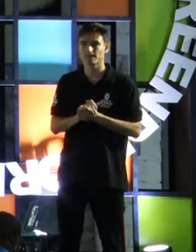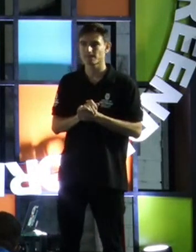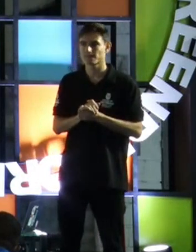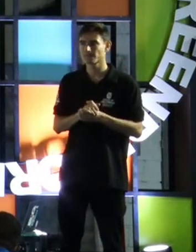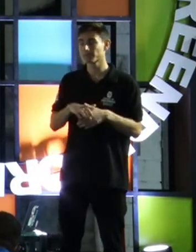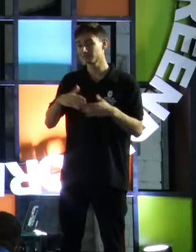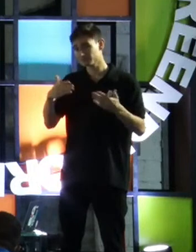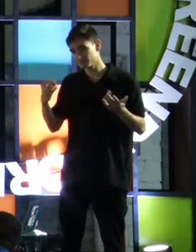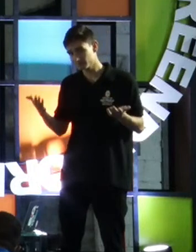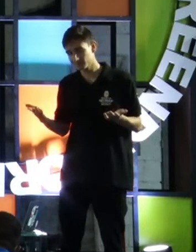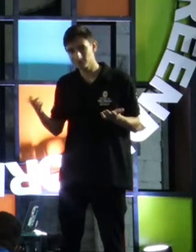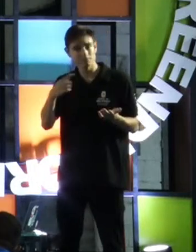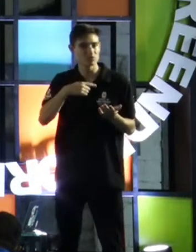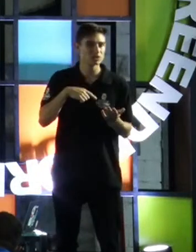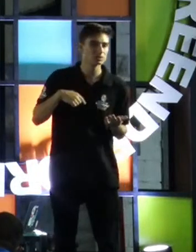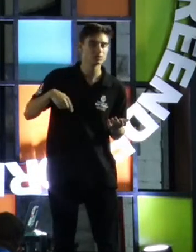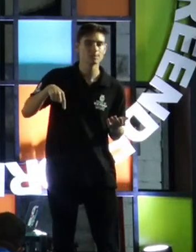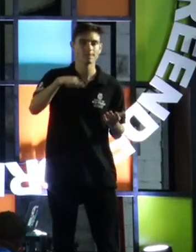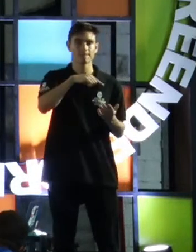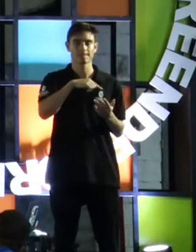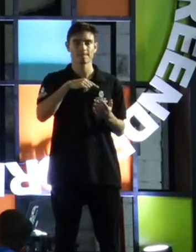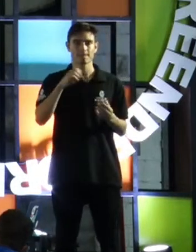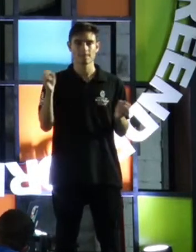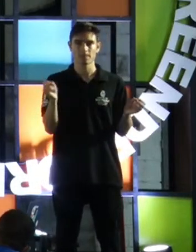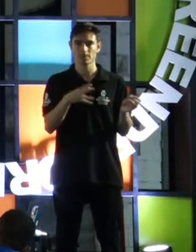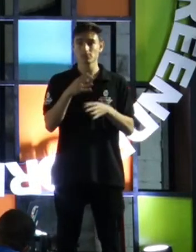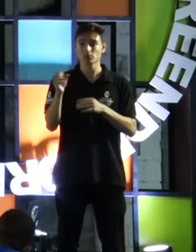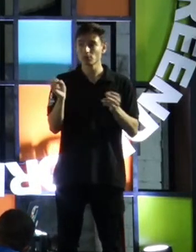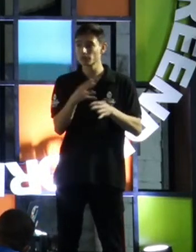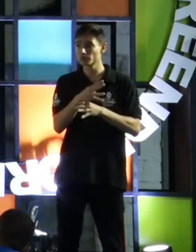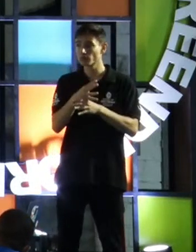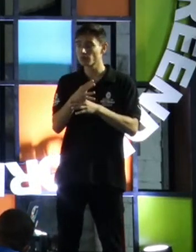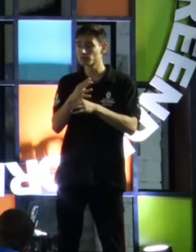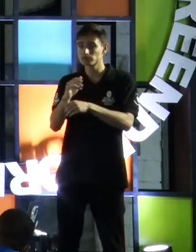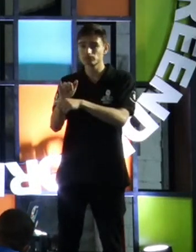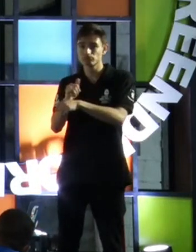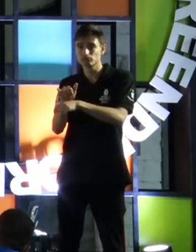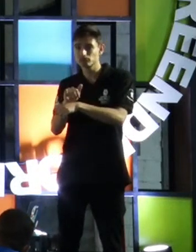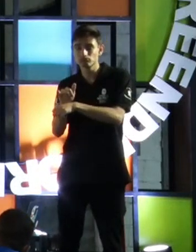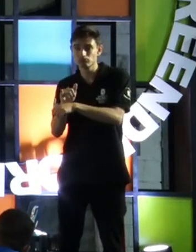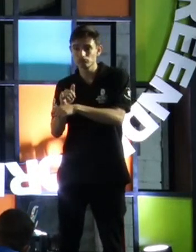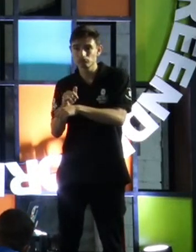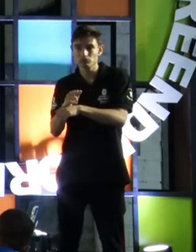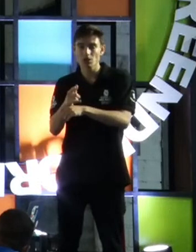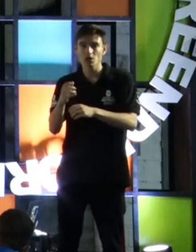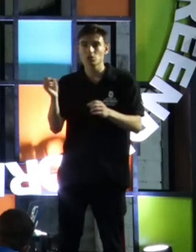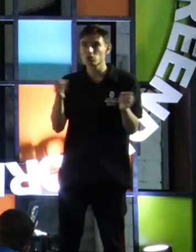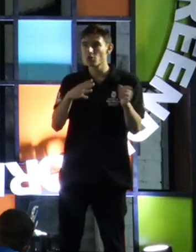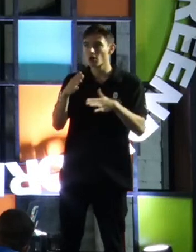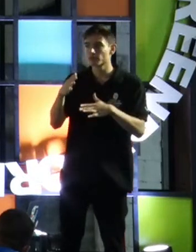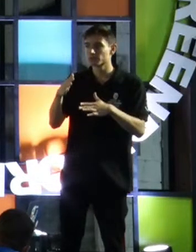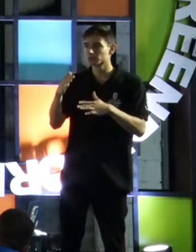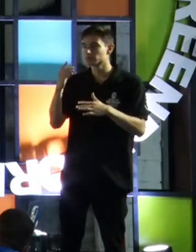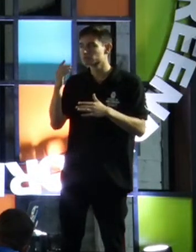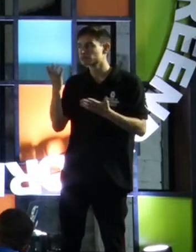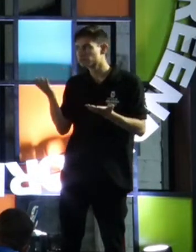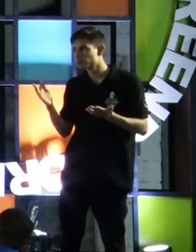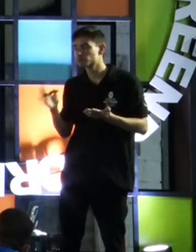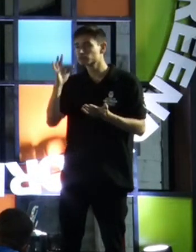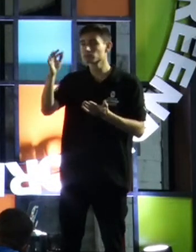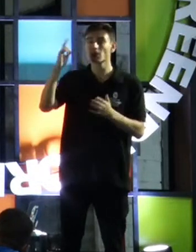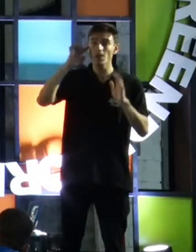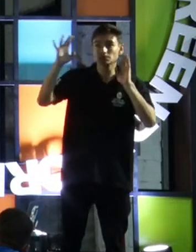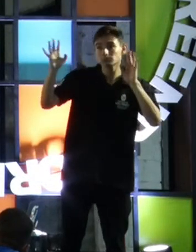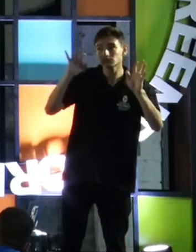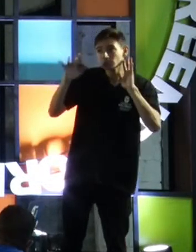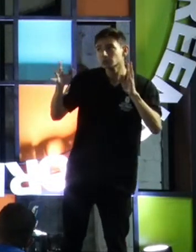isso, a gente precisa de novos modelos de negócio, a gente precisa de novas premissas. A gente precisa